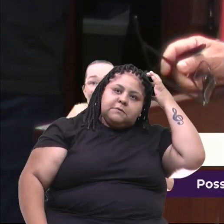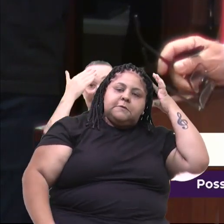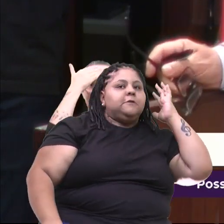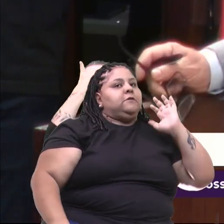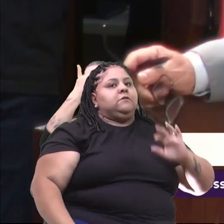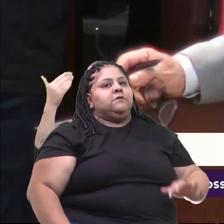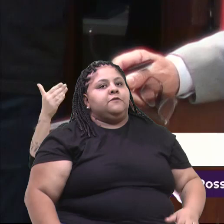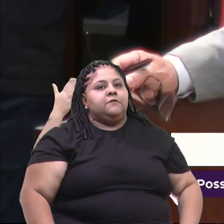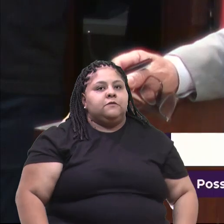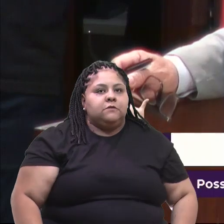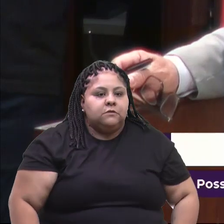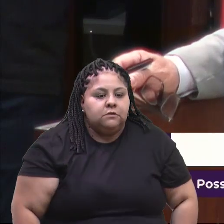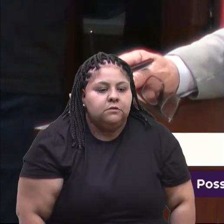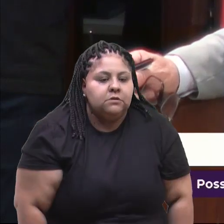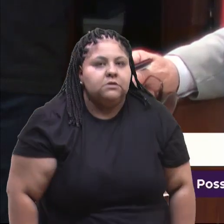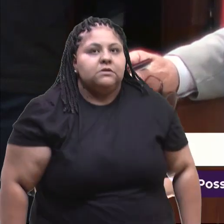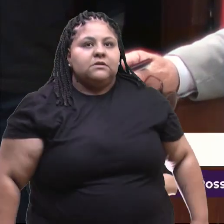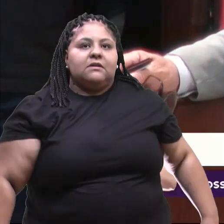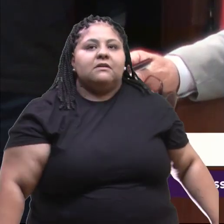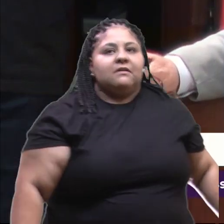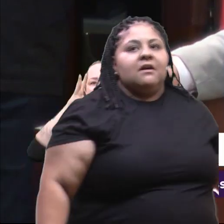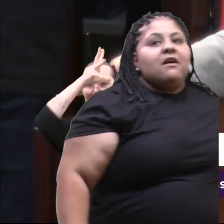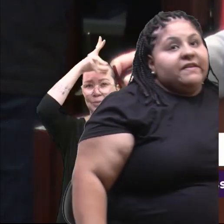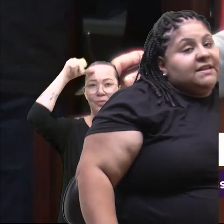os servidores, colegas vereadores,